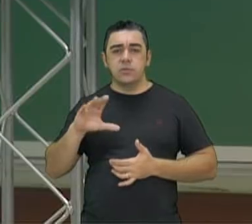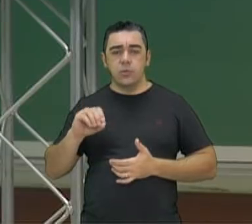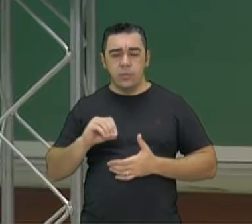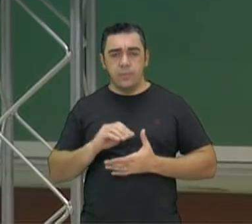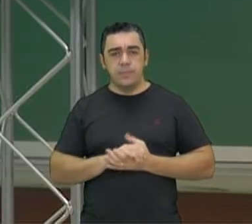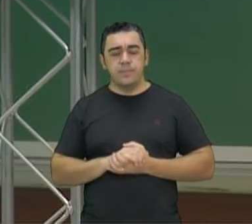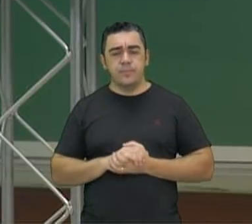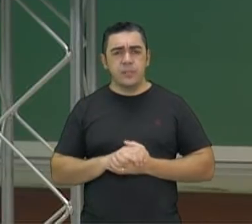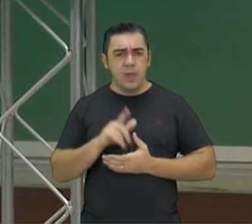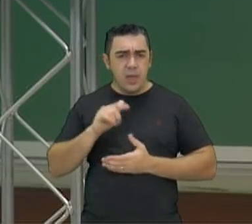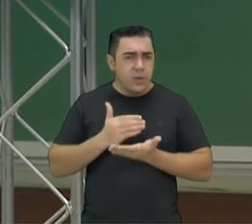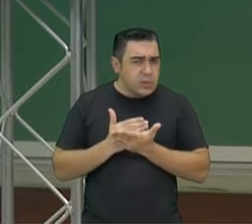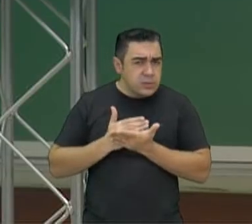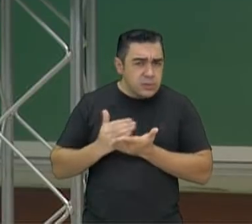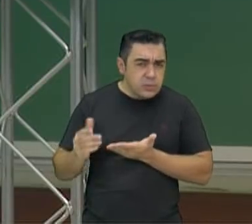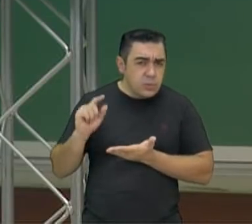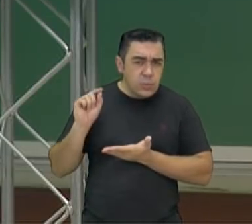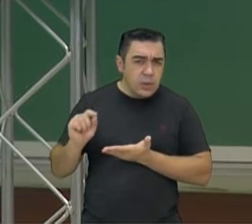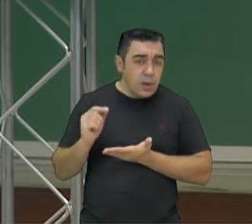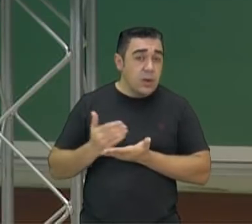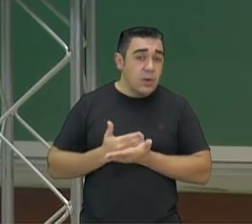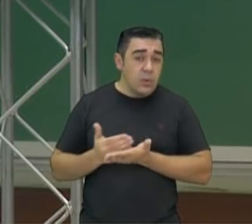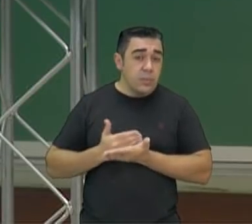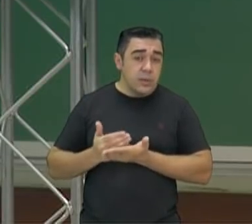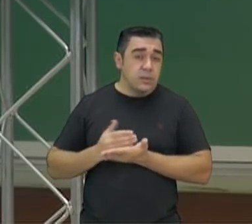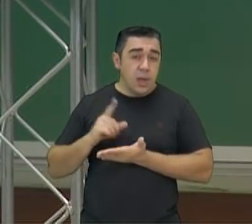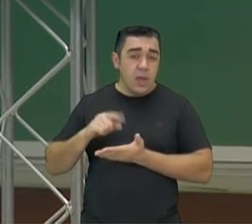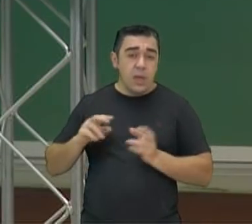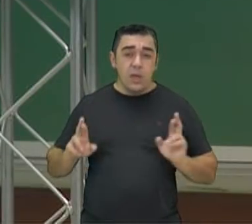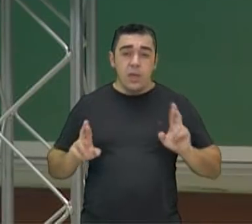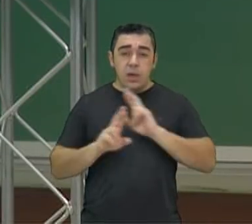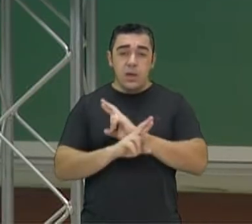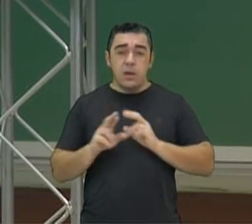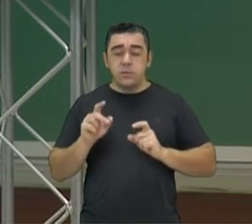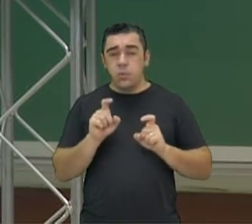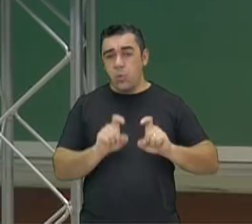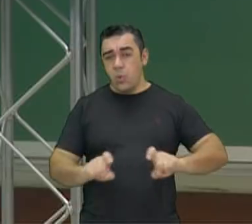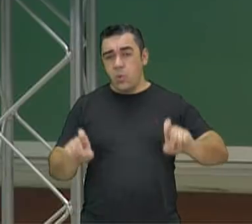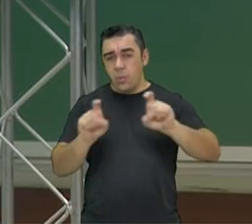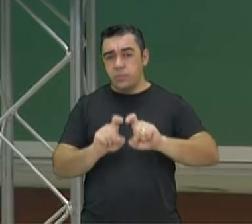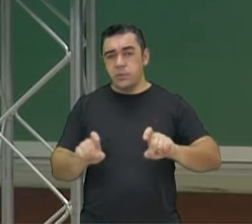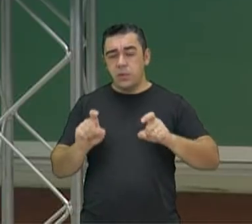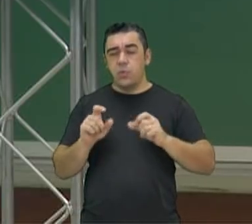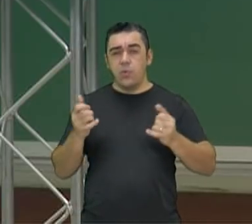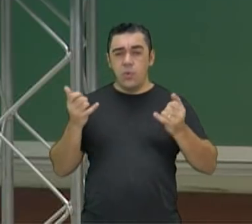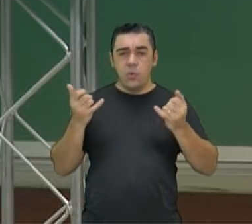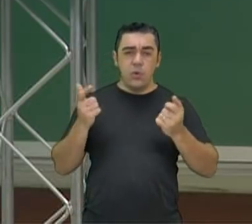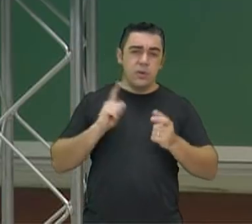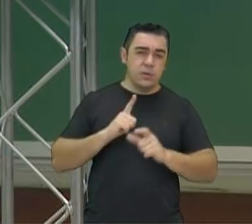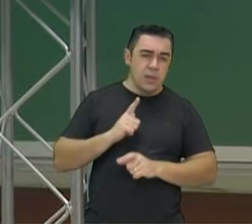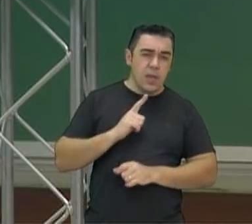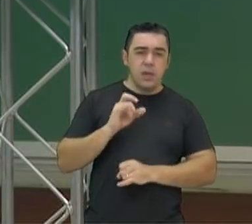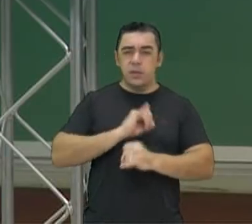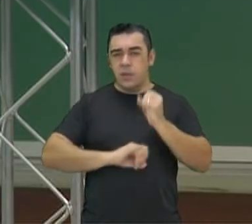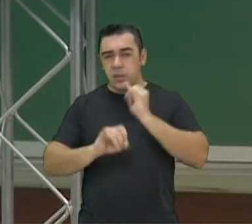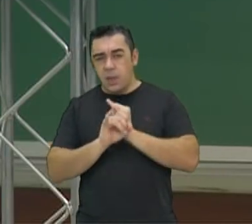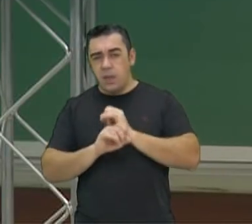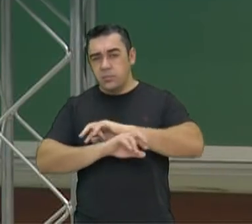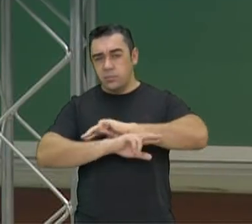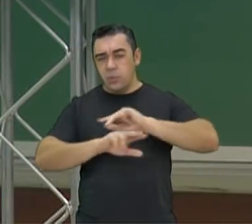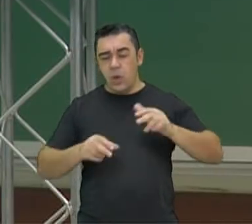é o início, o start, praticamente, dessa relação de computadores, informática, onde surge toda